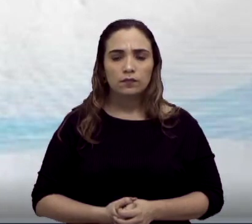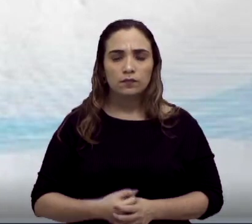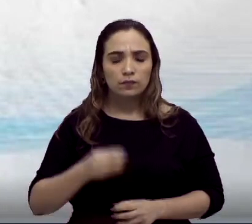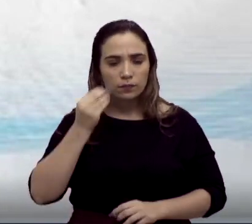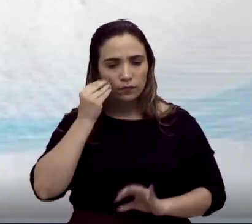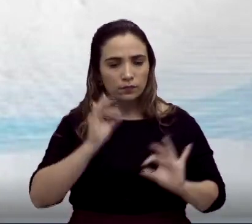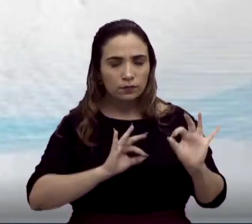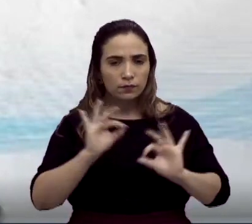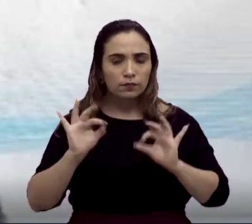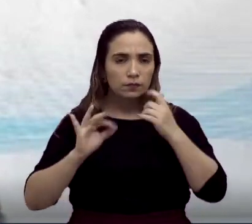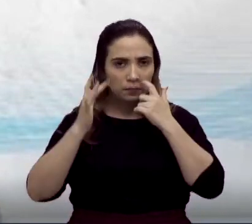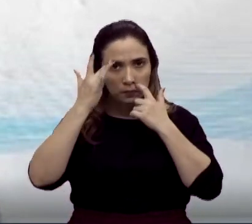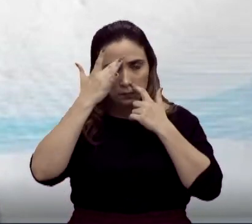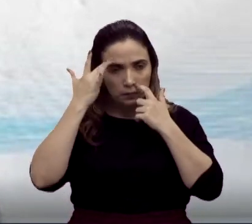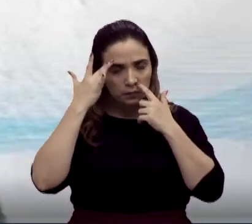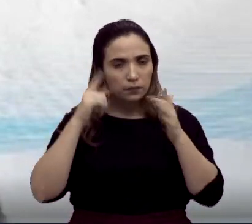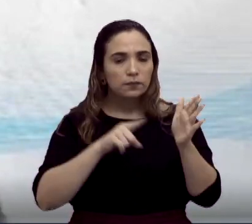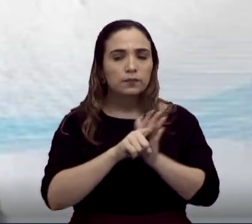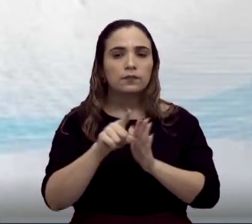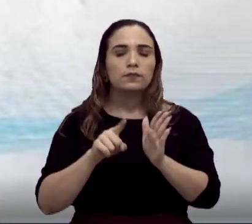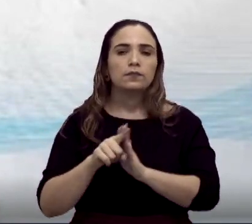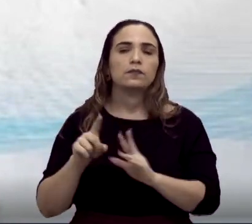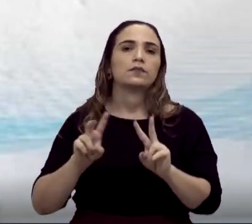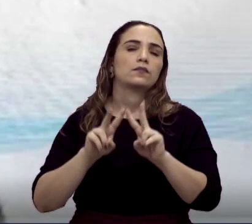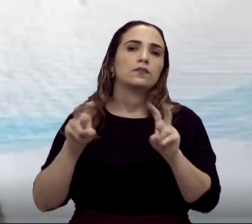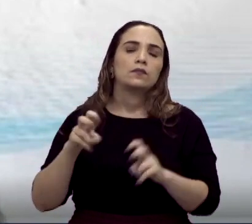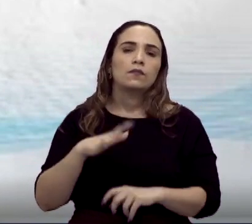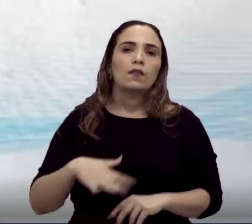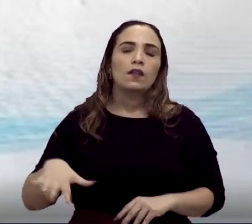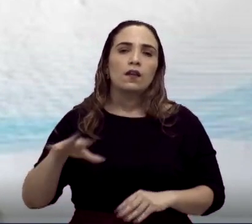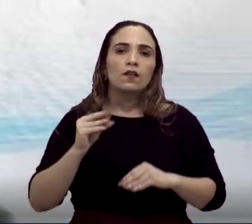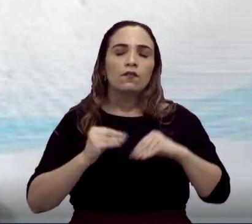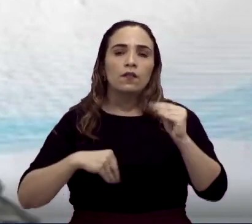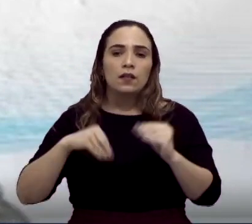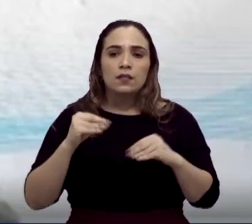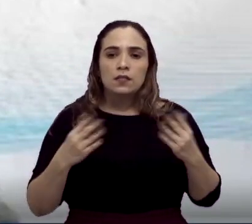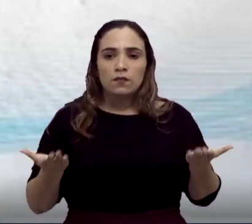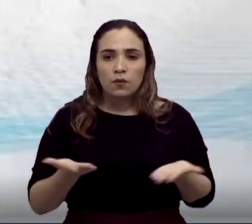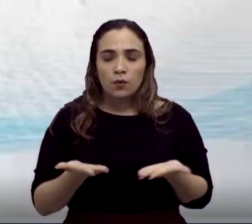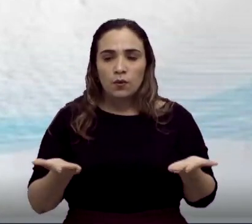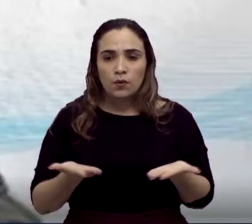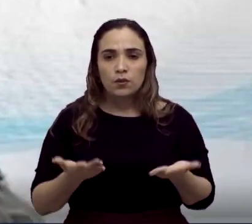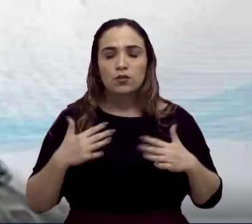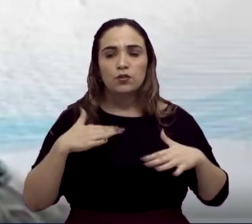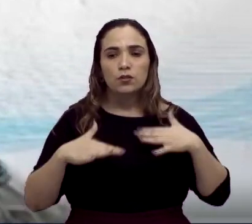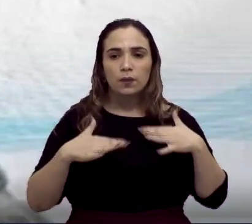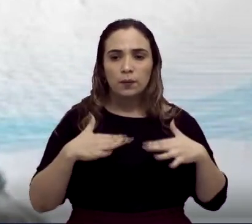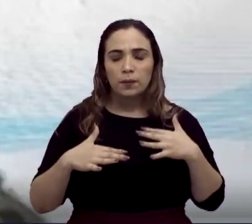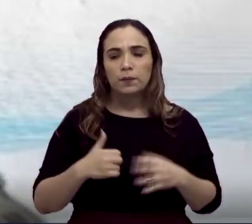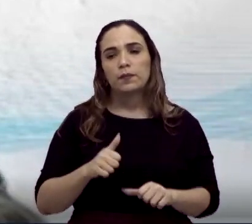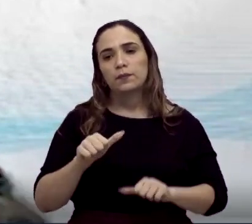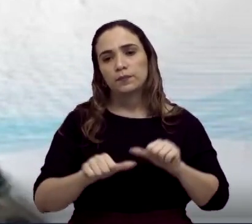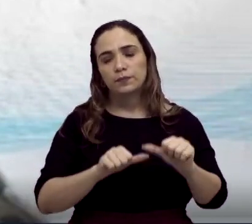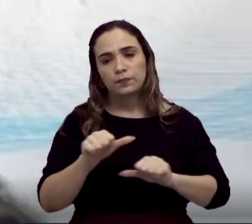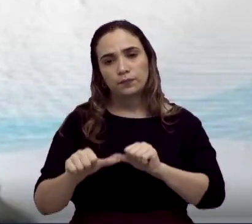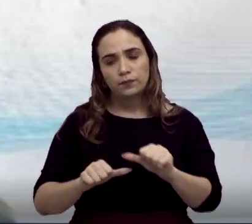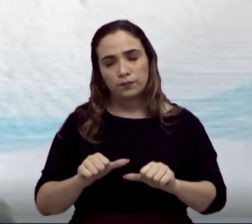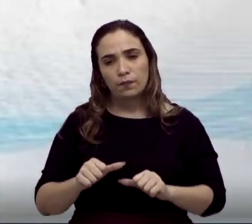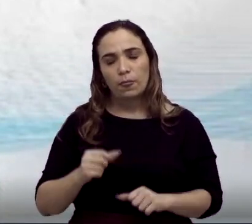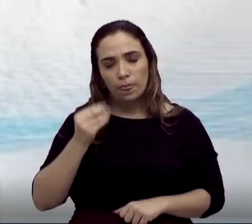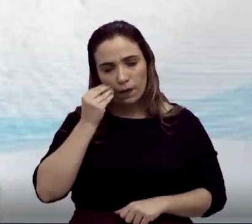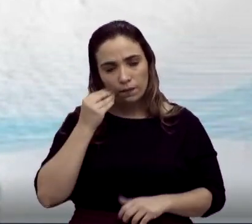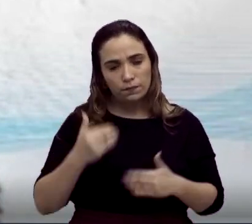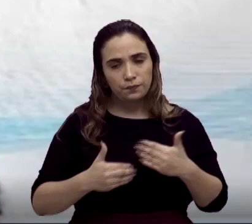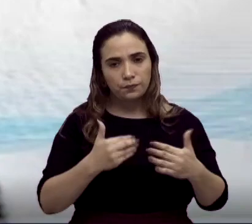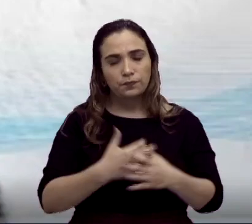tenho escutado com frequência que tem muito a ver com essa gestão flexível hoje, dinâmica, de transformação que a gente está vivendo o